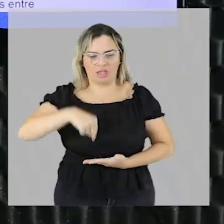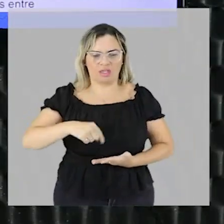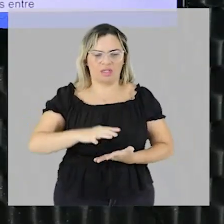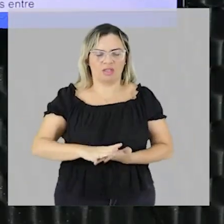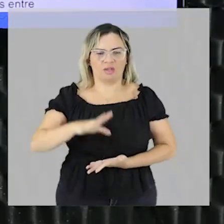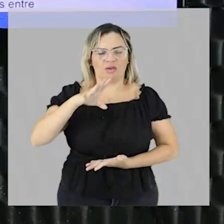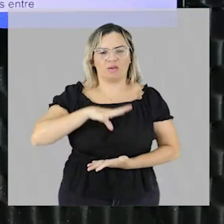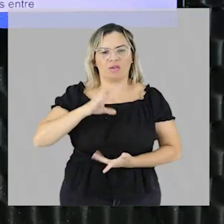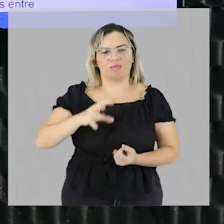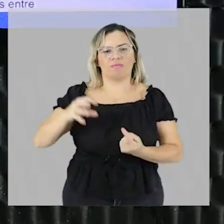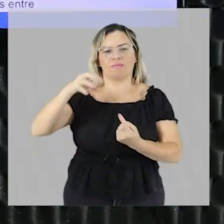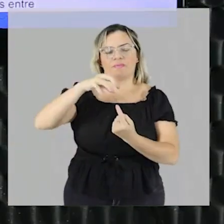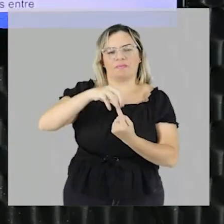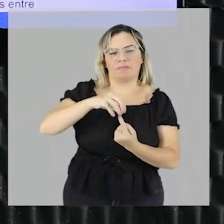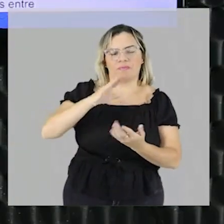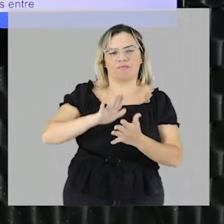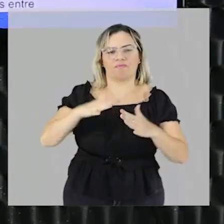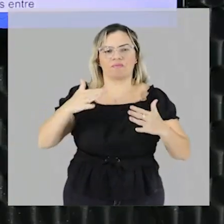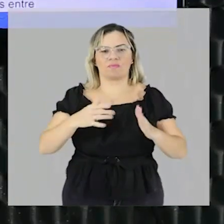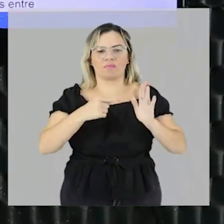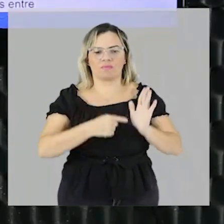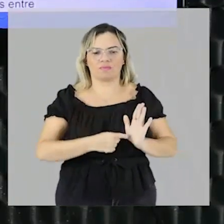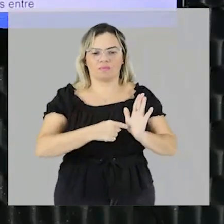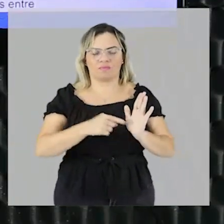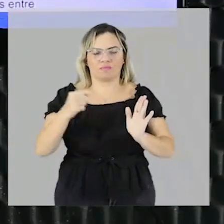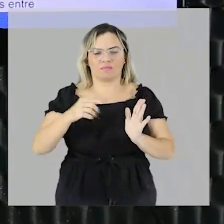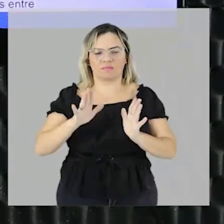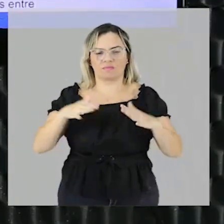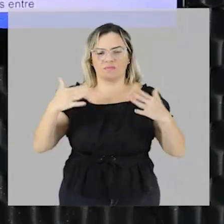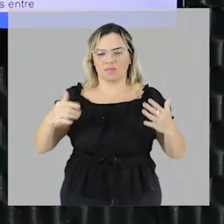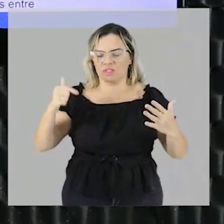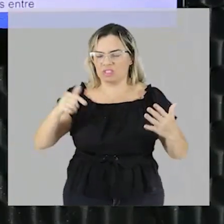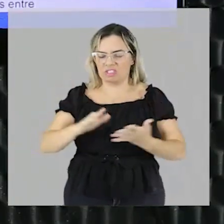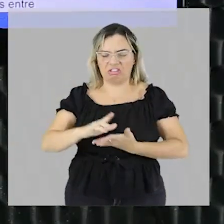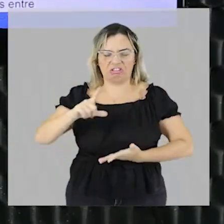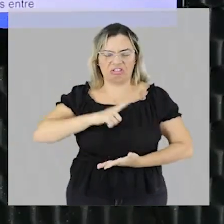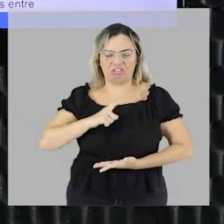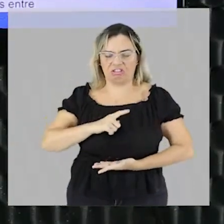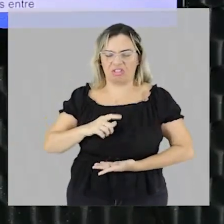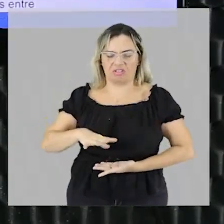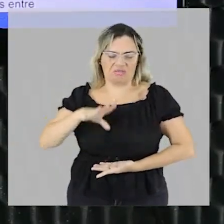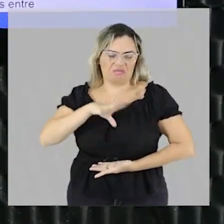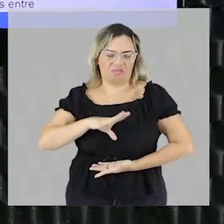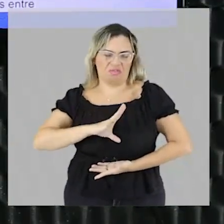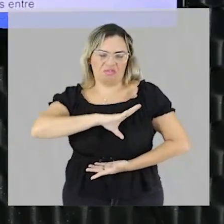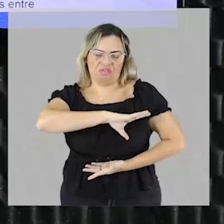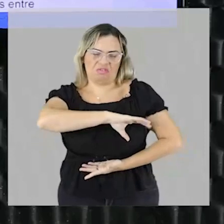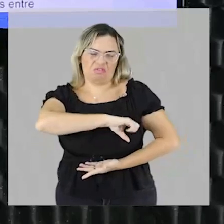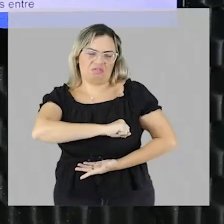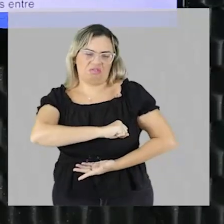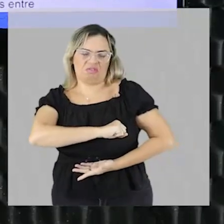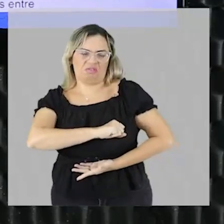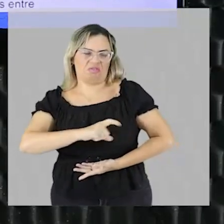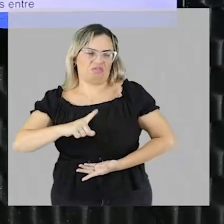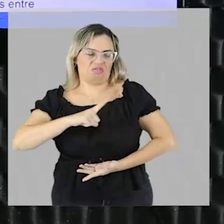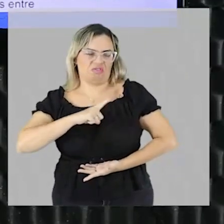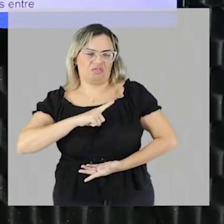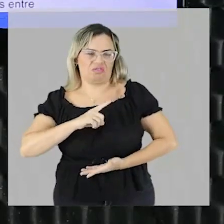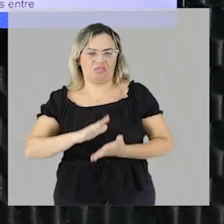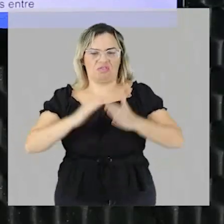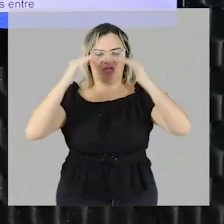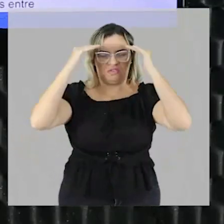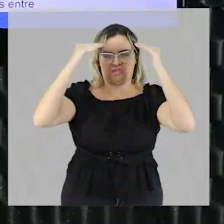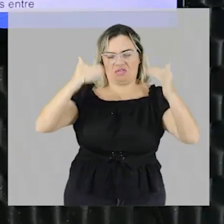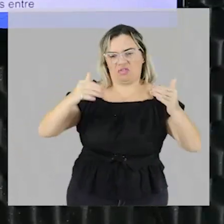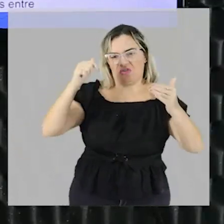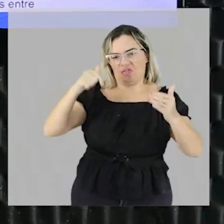Brasil, né? Mostrando que são páginas de amor e respeito que os nossos vassalos, que a sociedade sempre